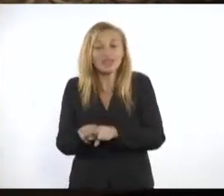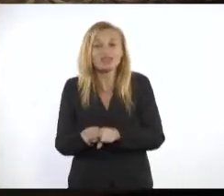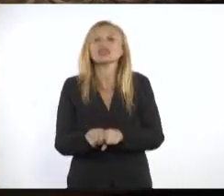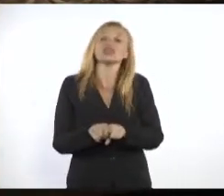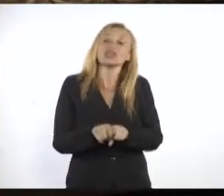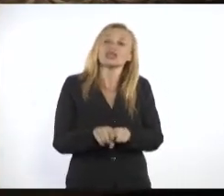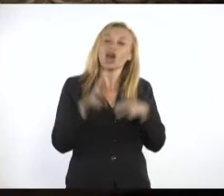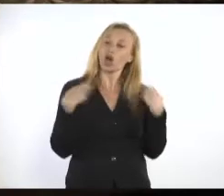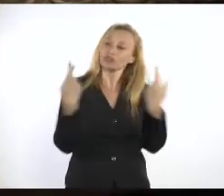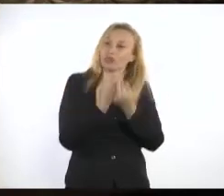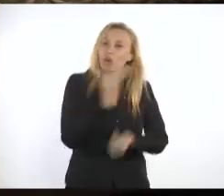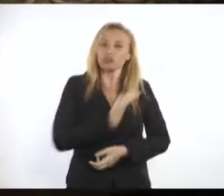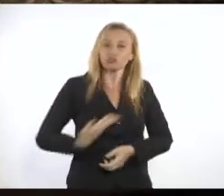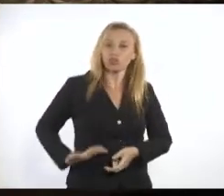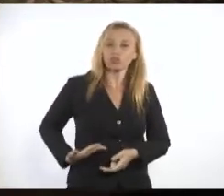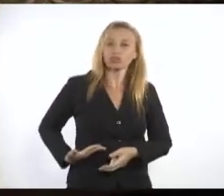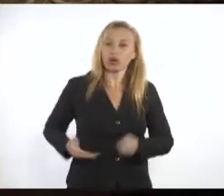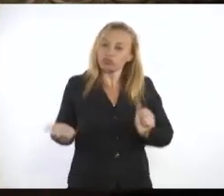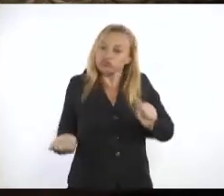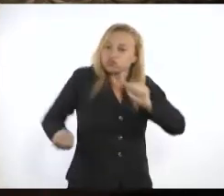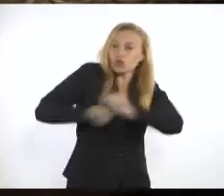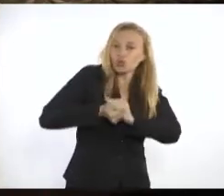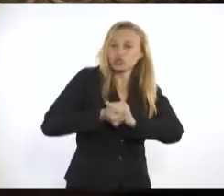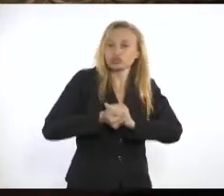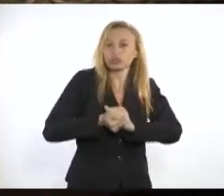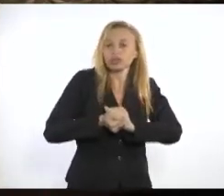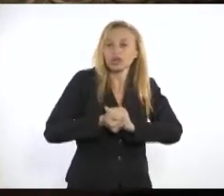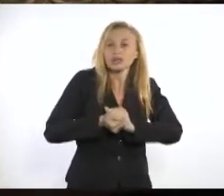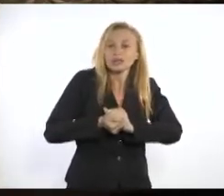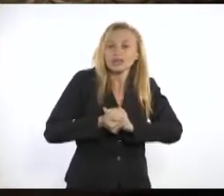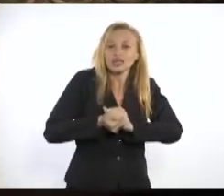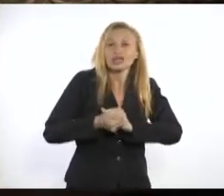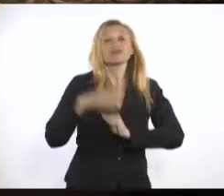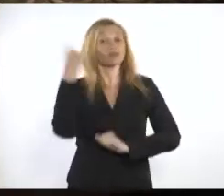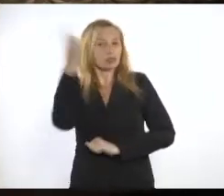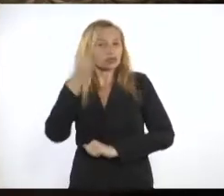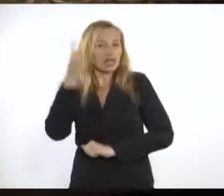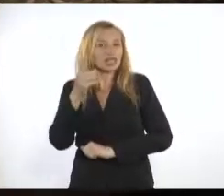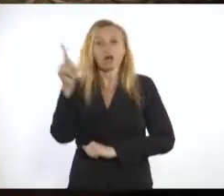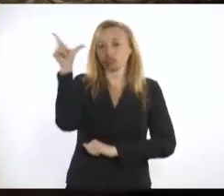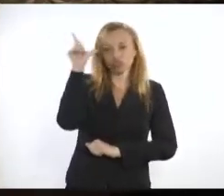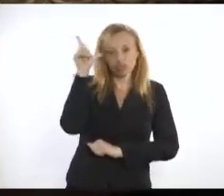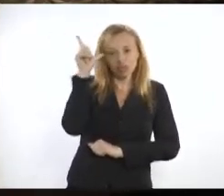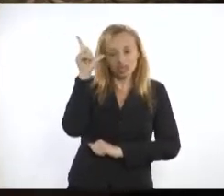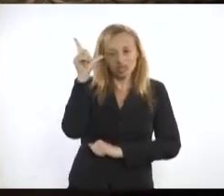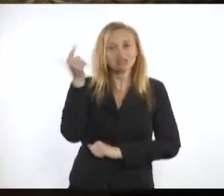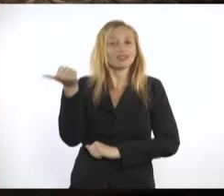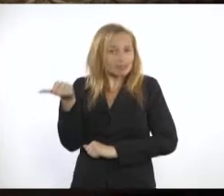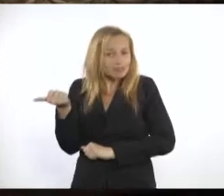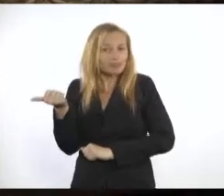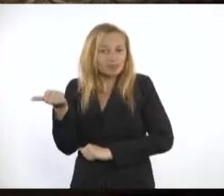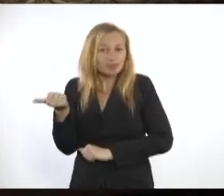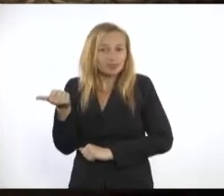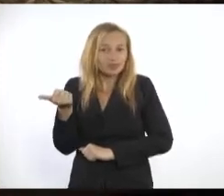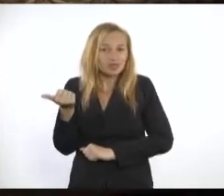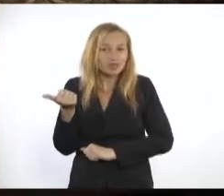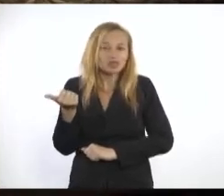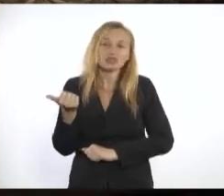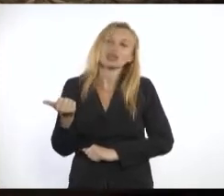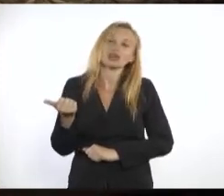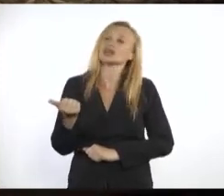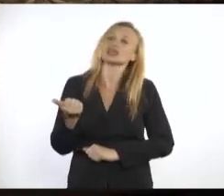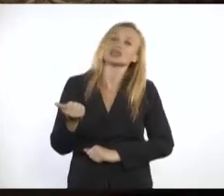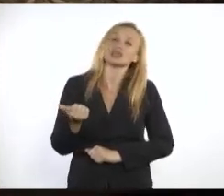Faremos uma audiência pública em conjunto com a deputada Lucinha, que preside a